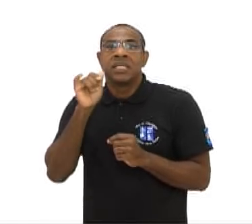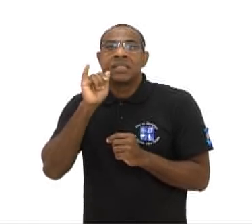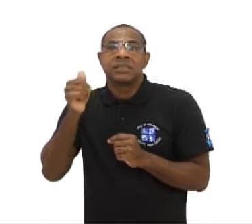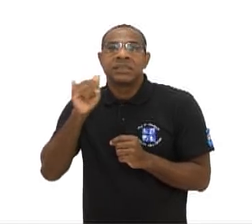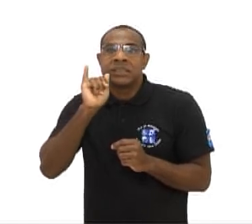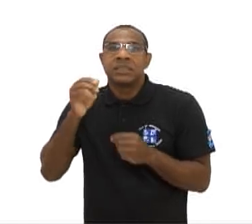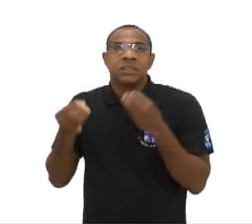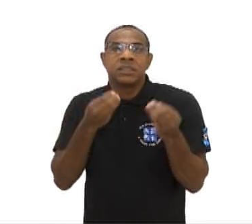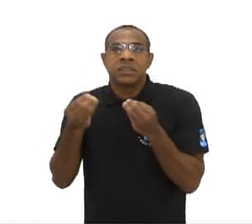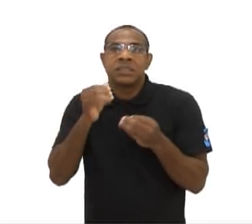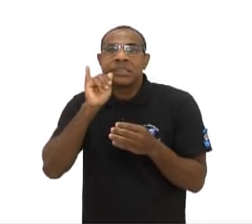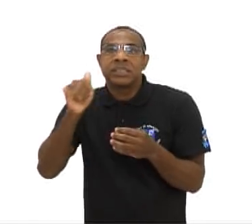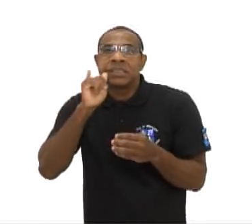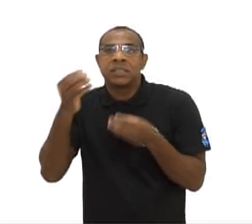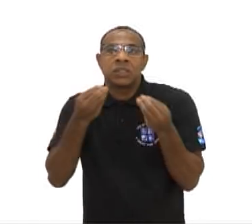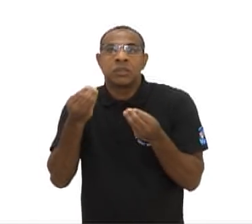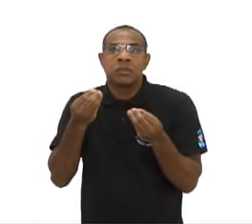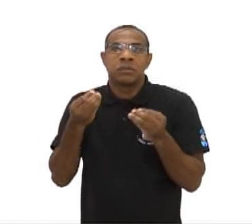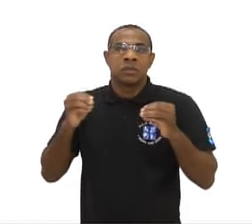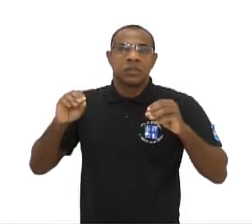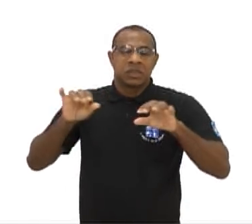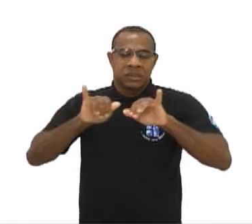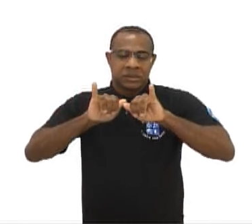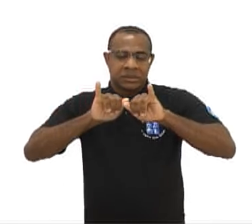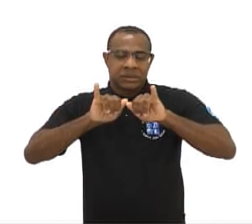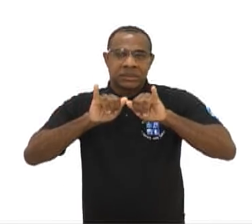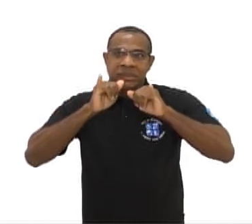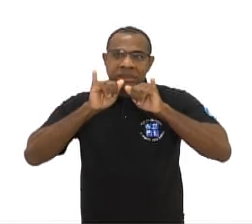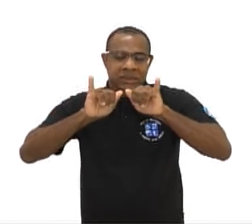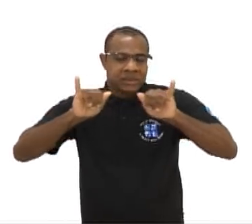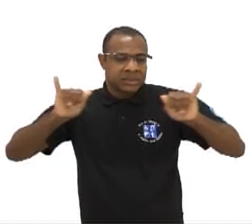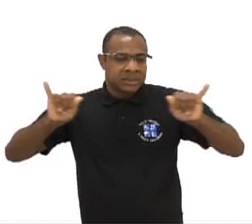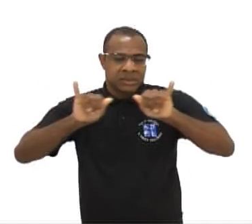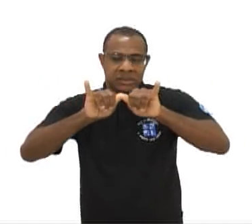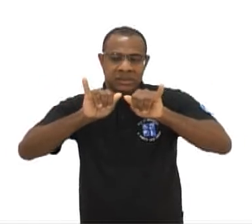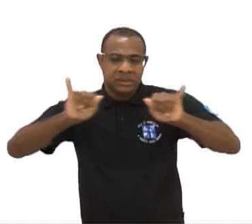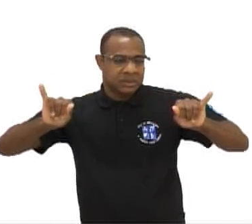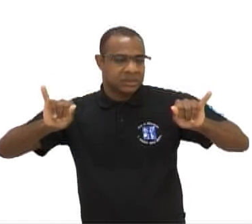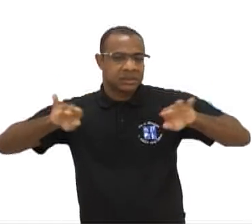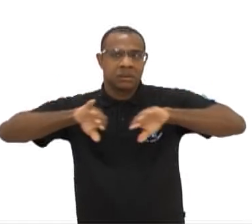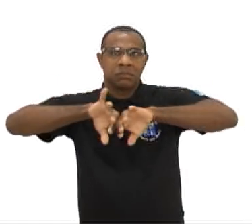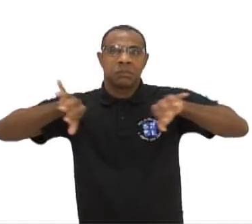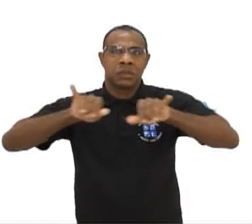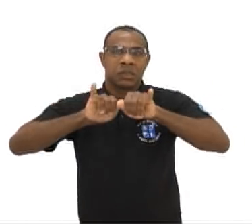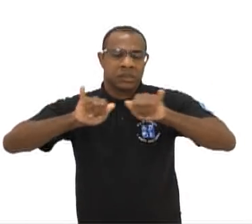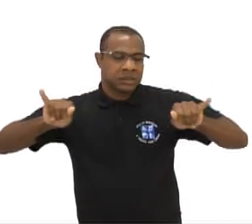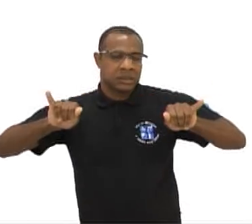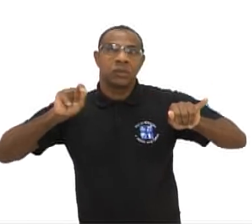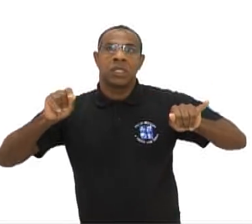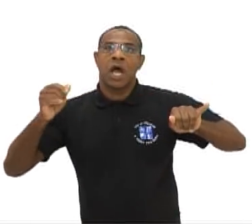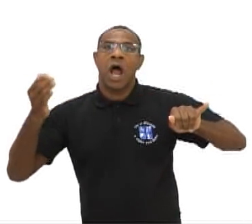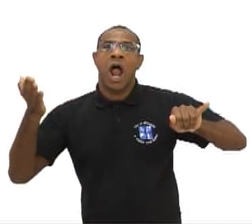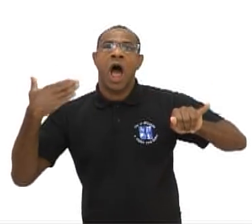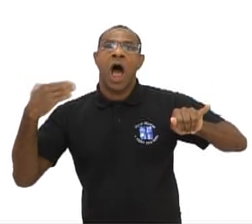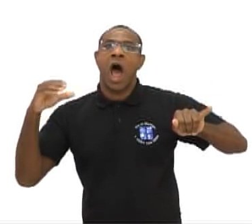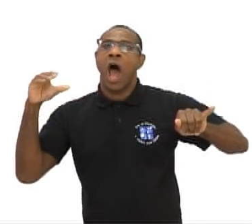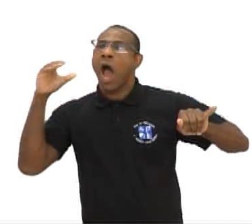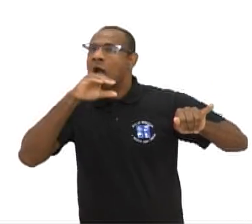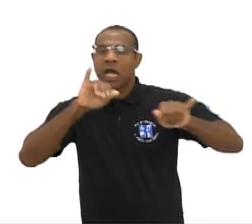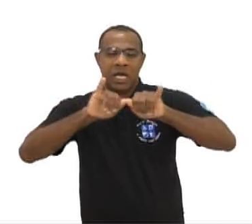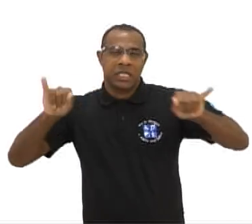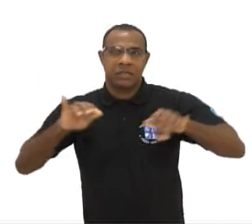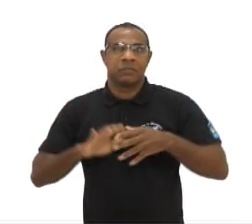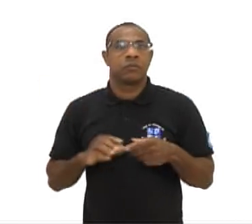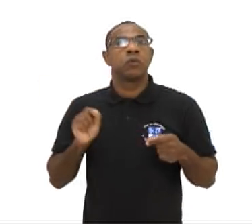limitar a passagem da corrente e dissipar a energia elétrica em forma de calor? Nós temos as opções aqui: